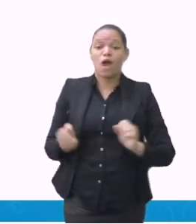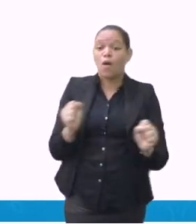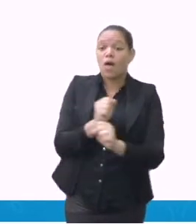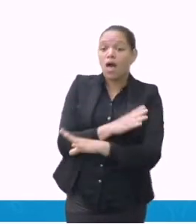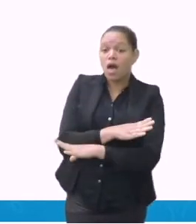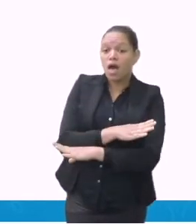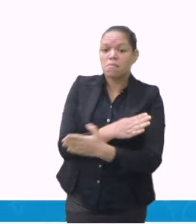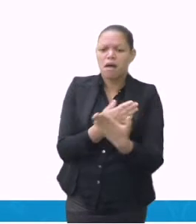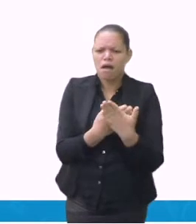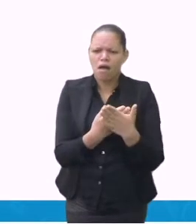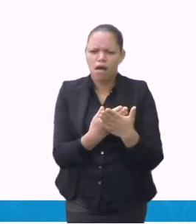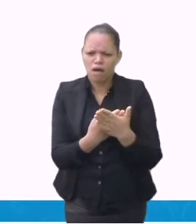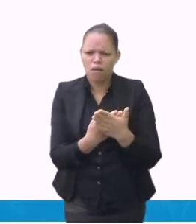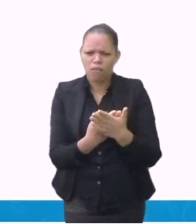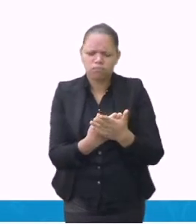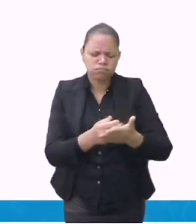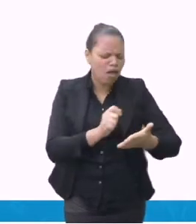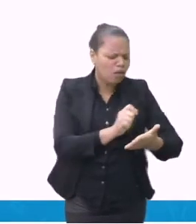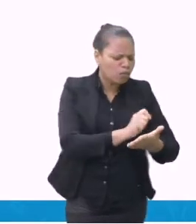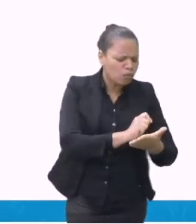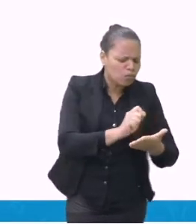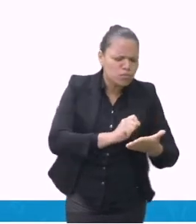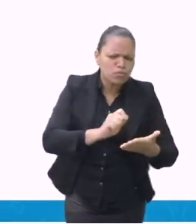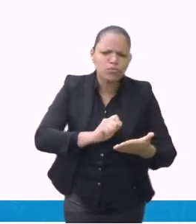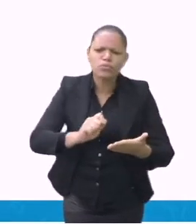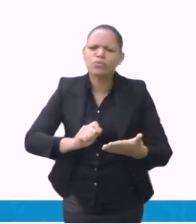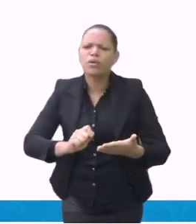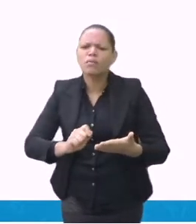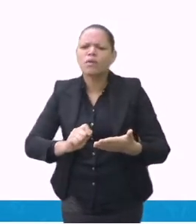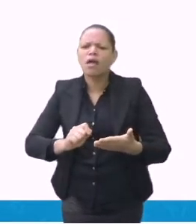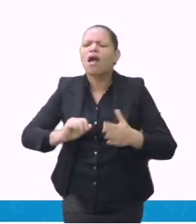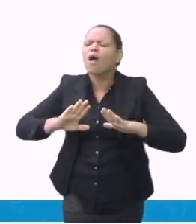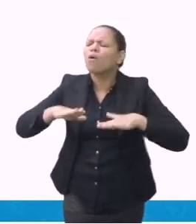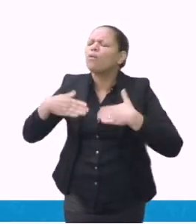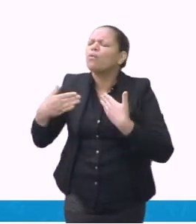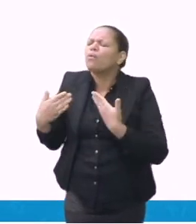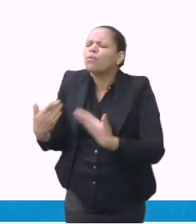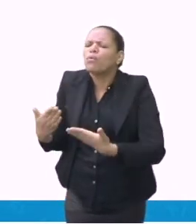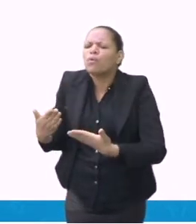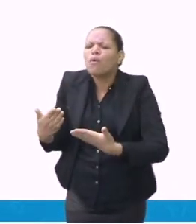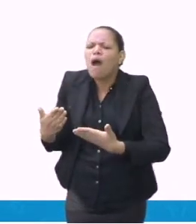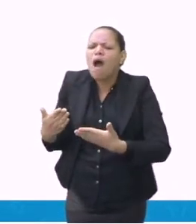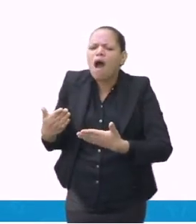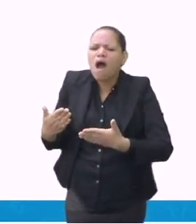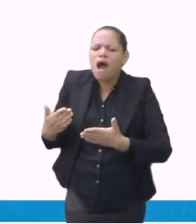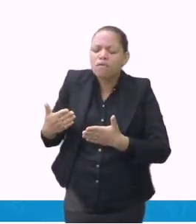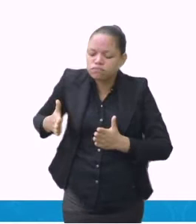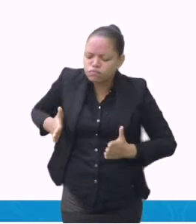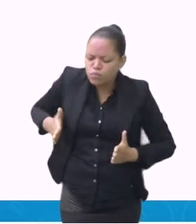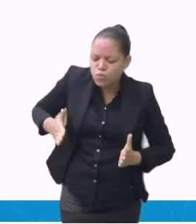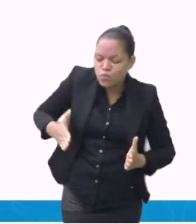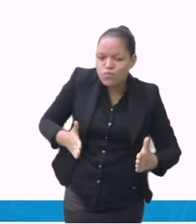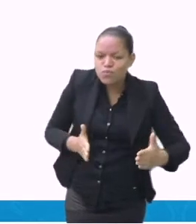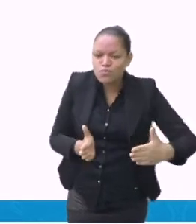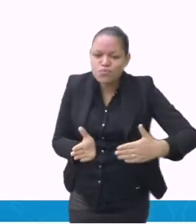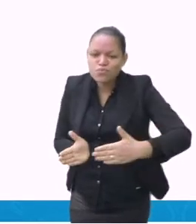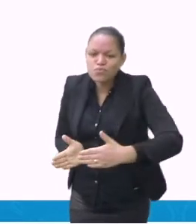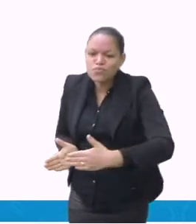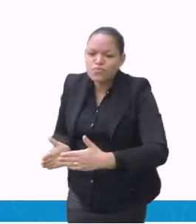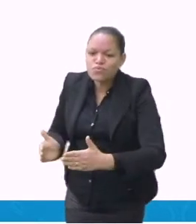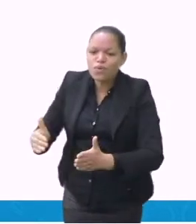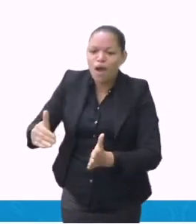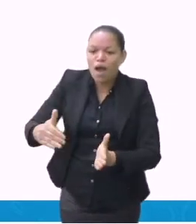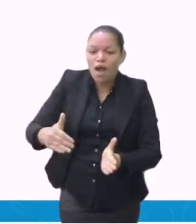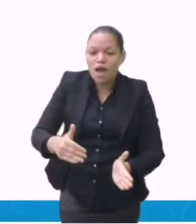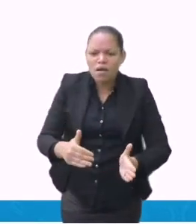escreva no seu caderno qual é o trajeto que você faz até a sua escola,